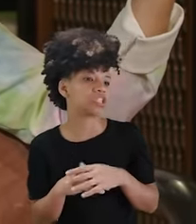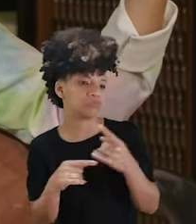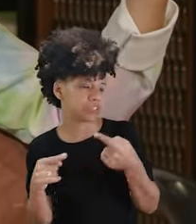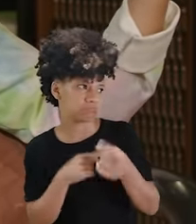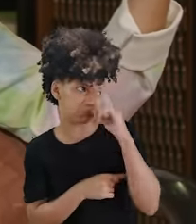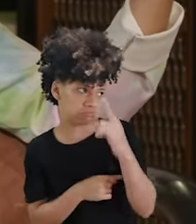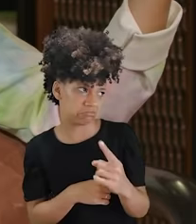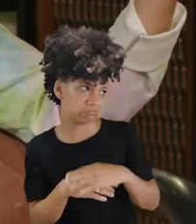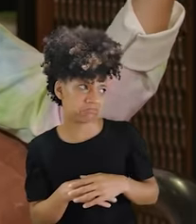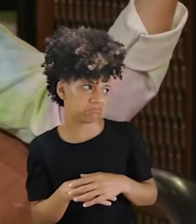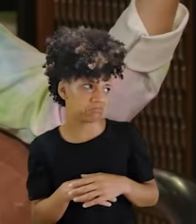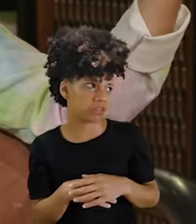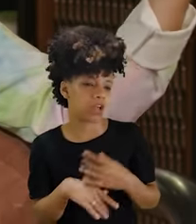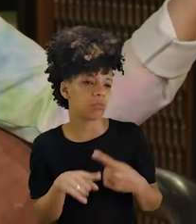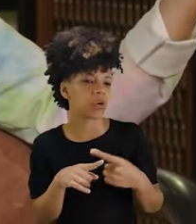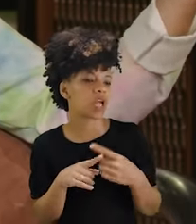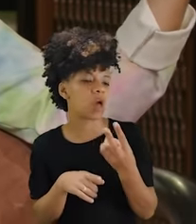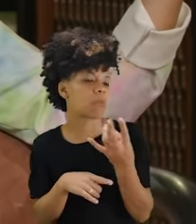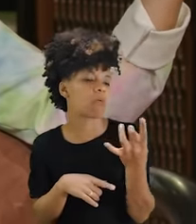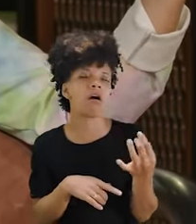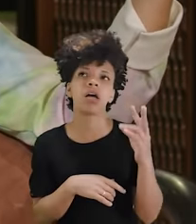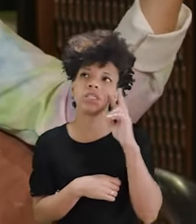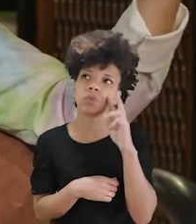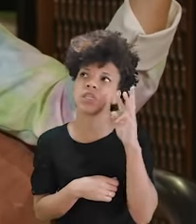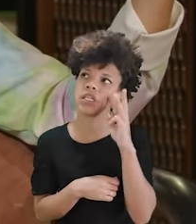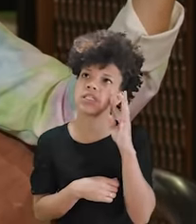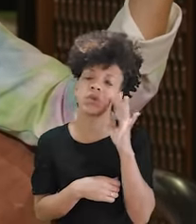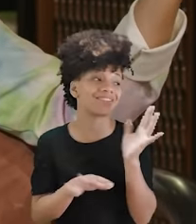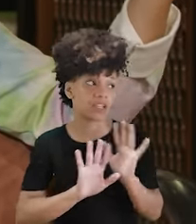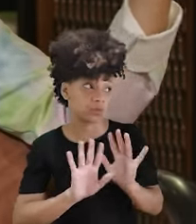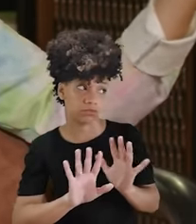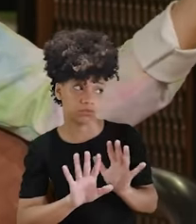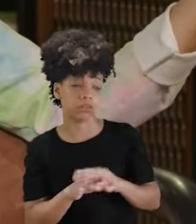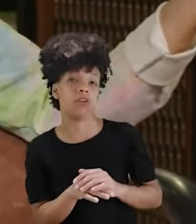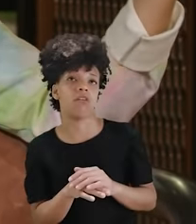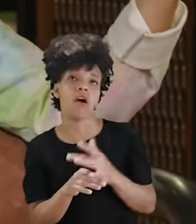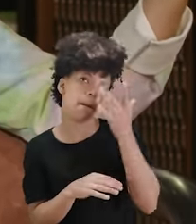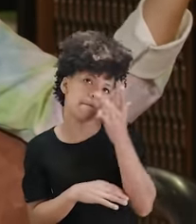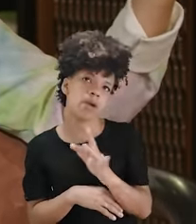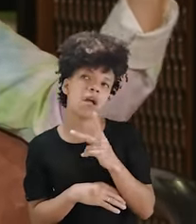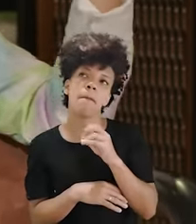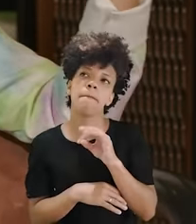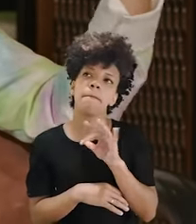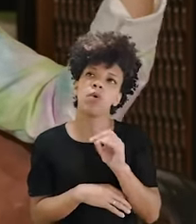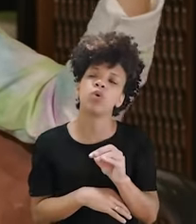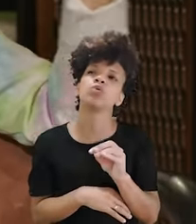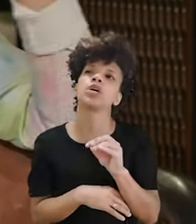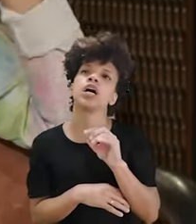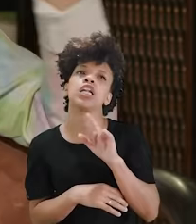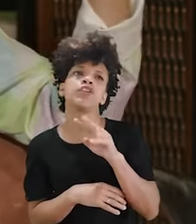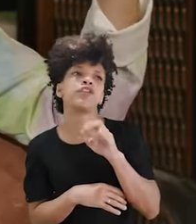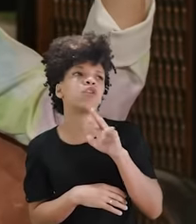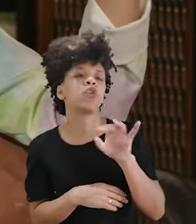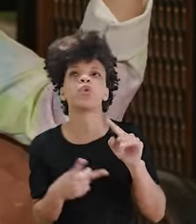terça não é amanhã é porto de livorno depois de amanhã é porto de Marrocos sabe